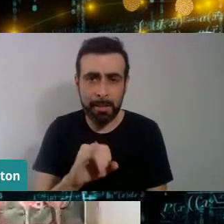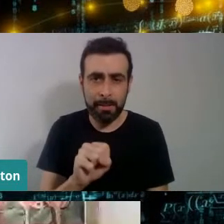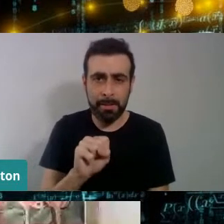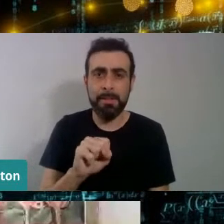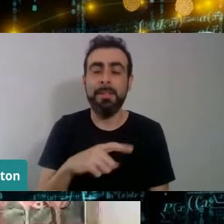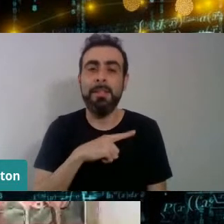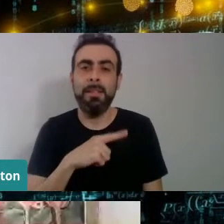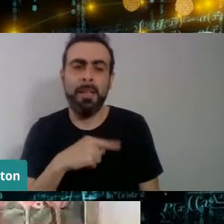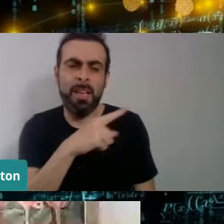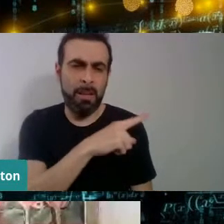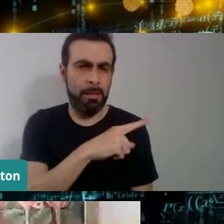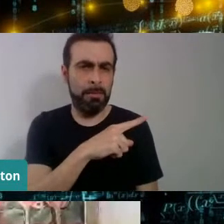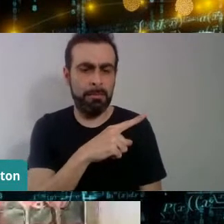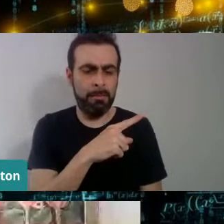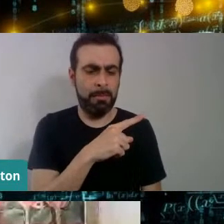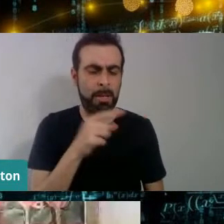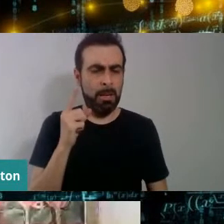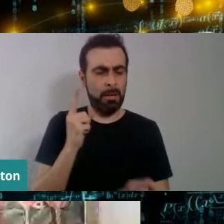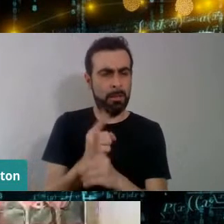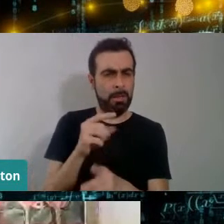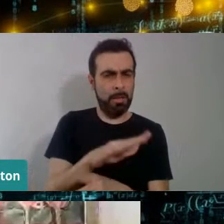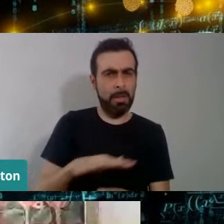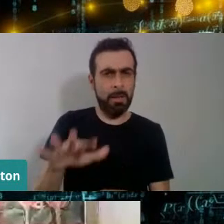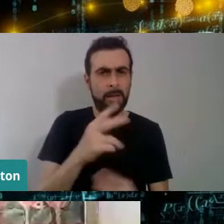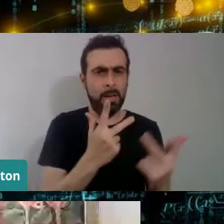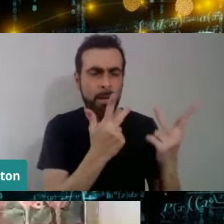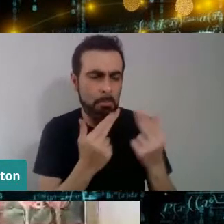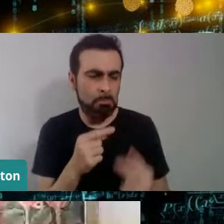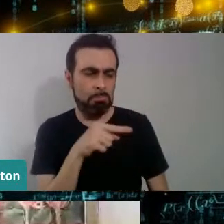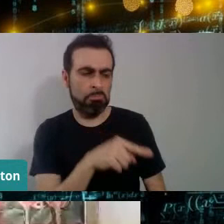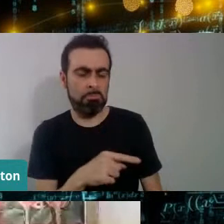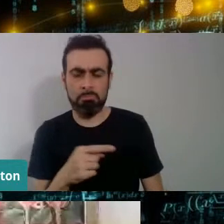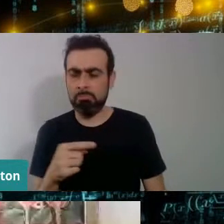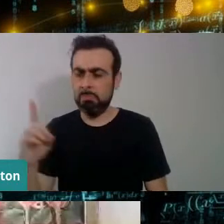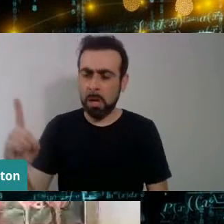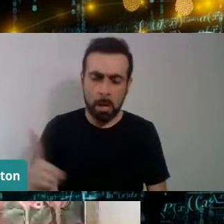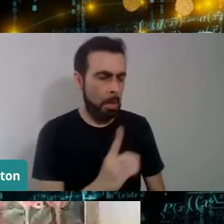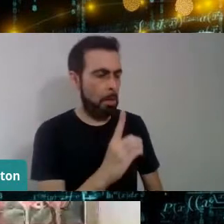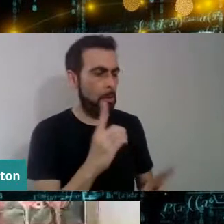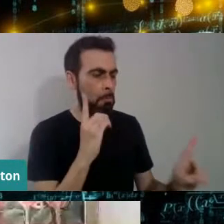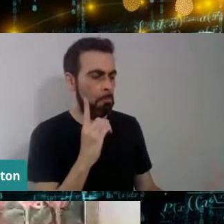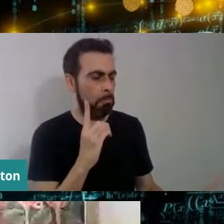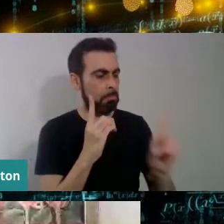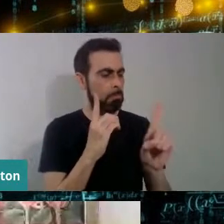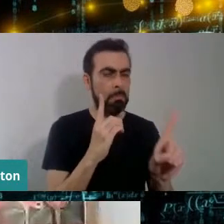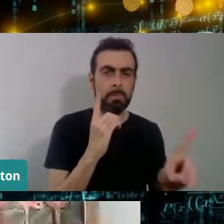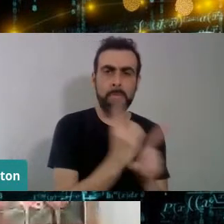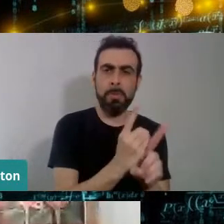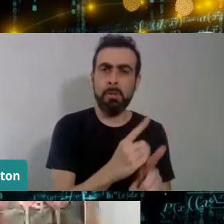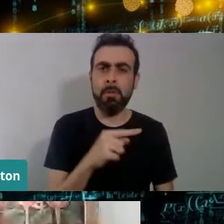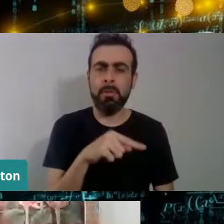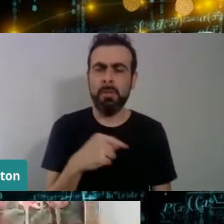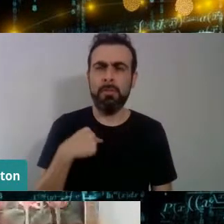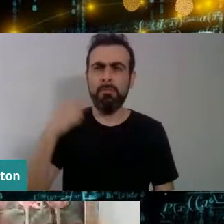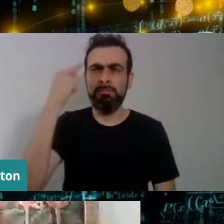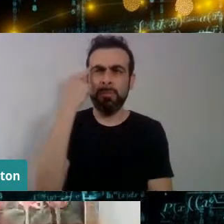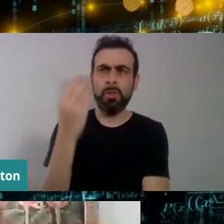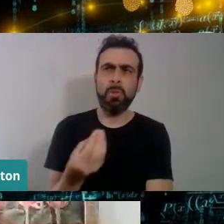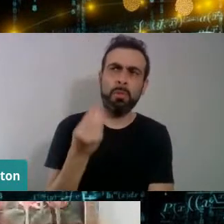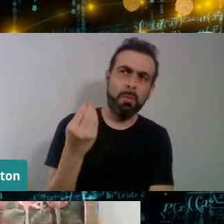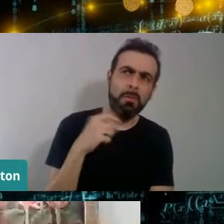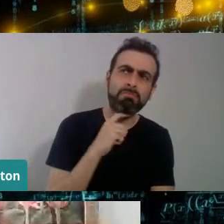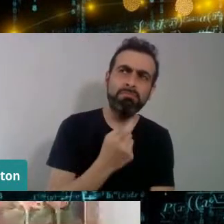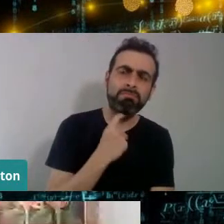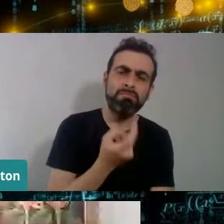essa matéria. E ele me procurou, né? Eu fiquei contente, tá? Pensei, fiquei um pouco de dúvida,